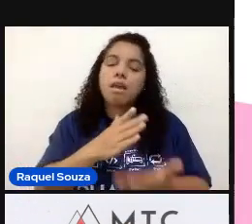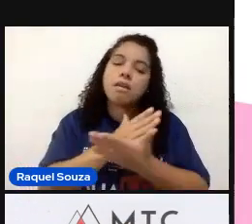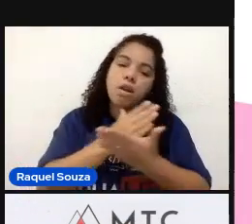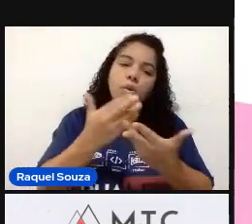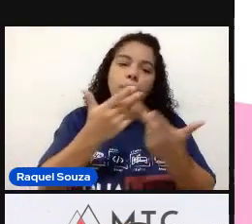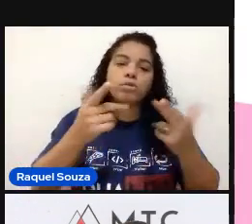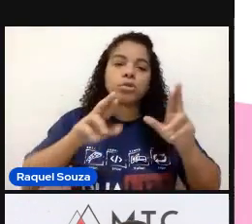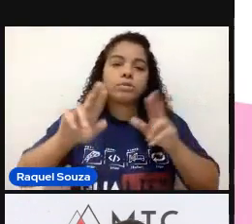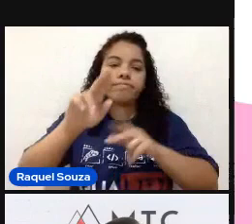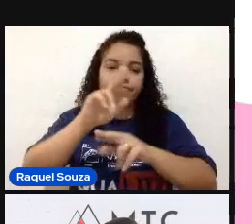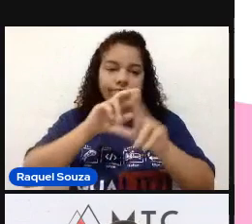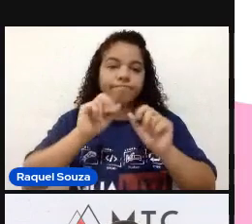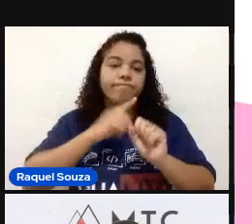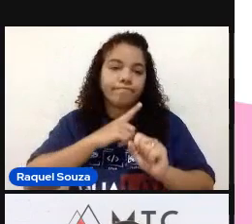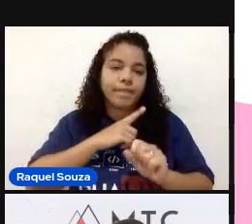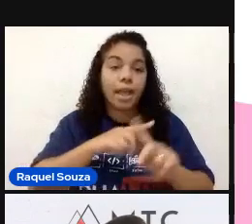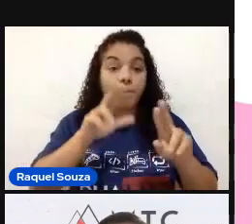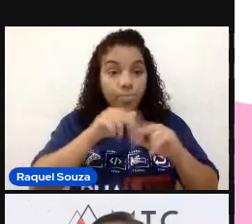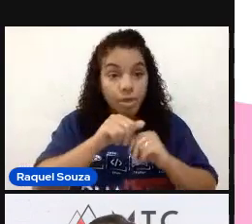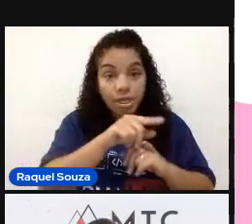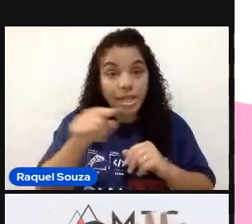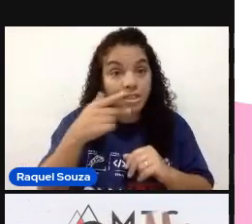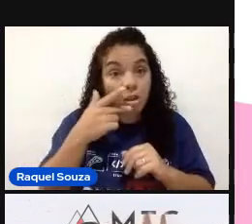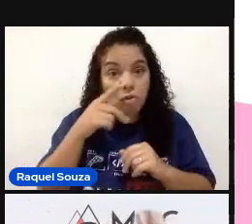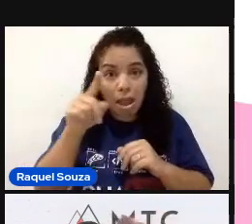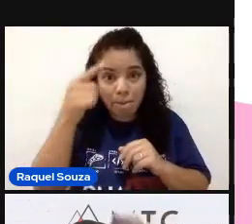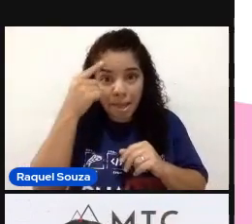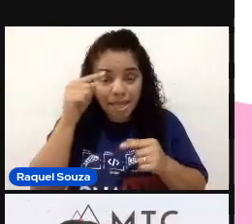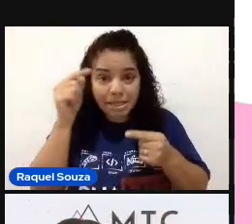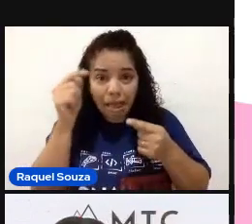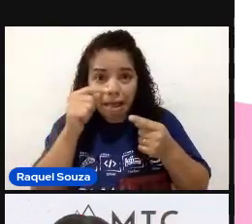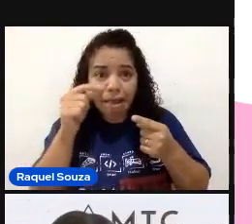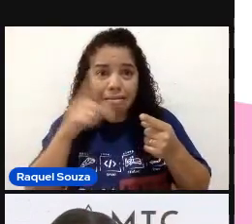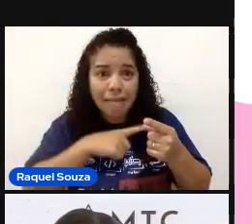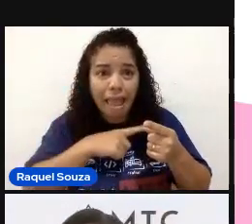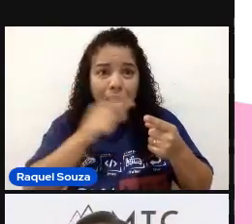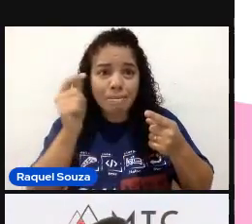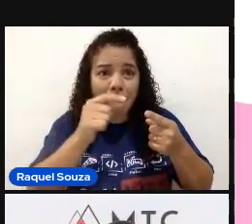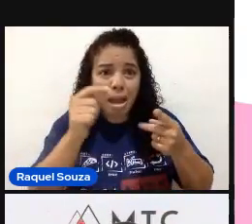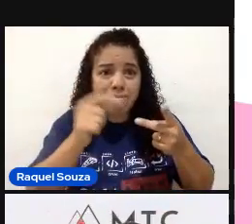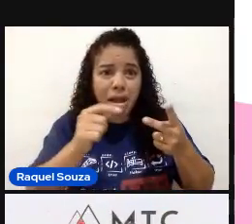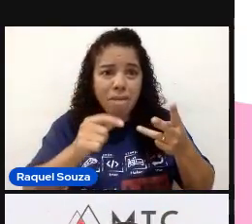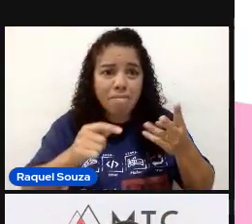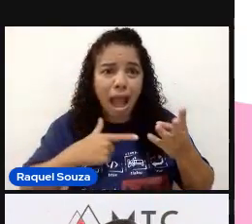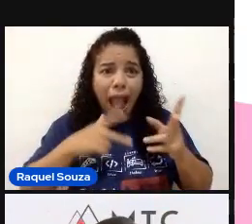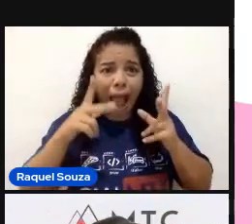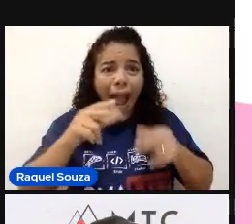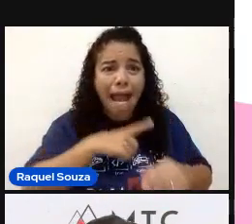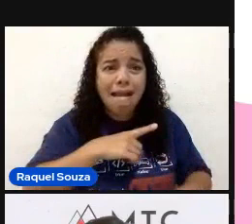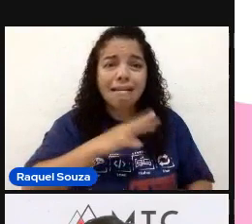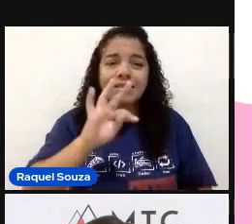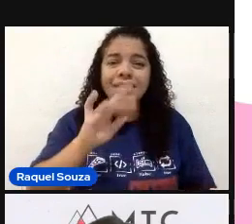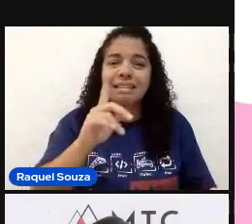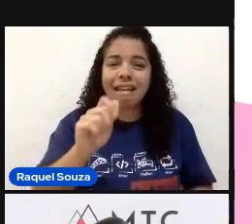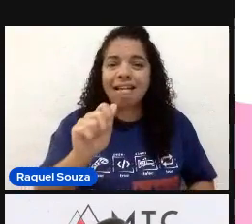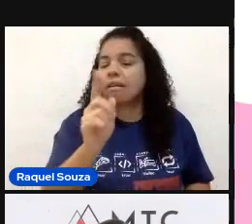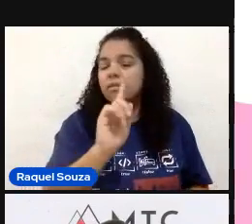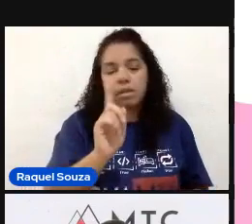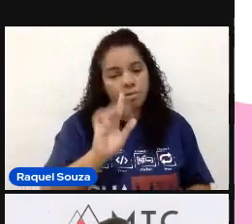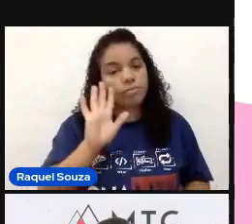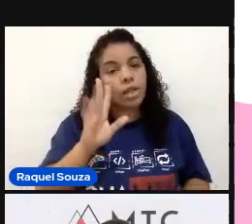menos coisas. Por isso que eu sempre falo, não se autodiagnostique por causa da minha lista. Procure sempre um especialista,